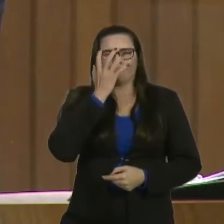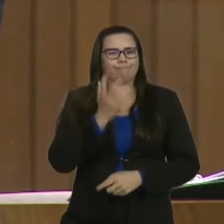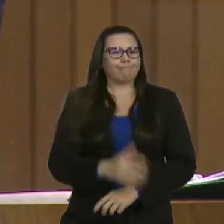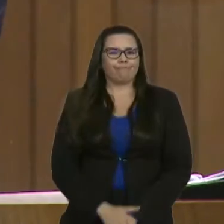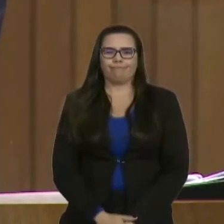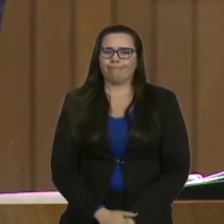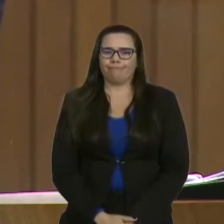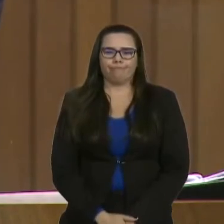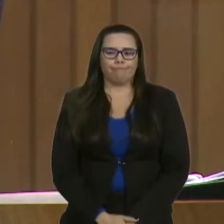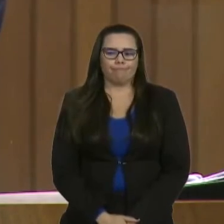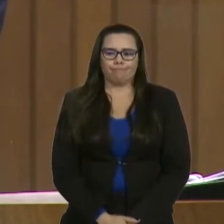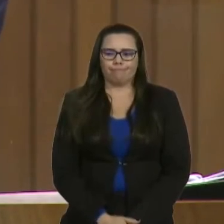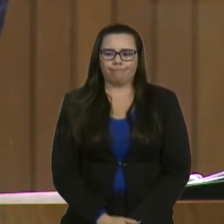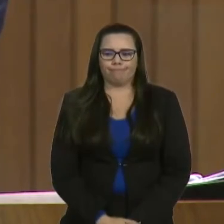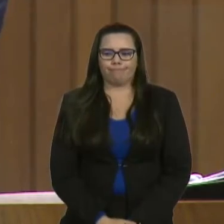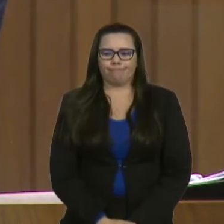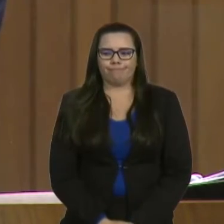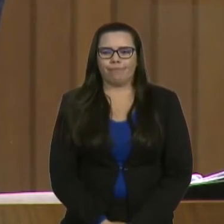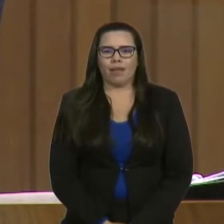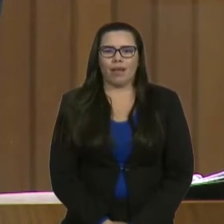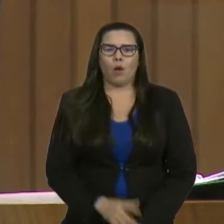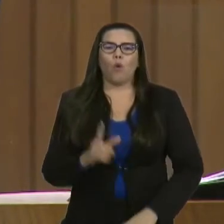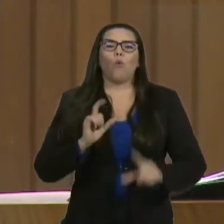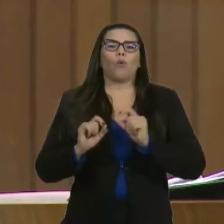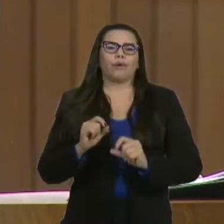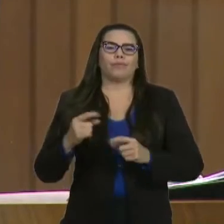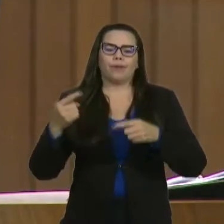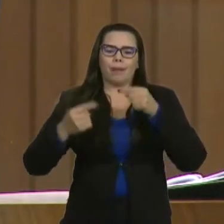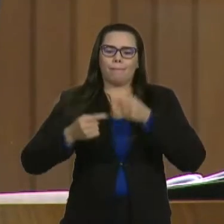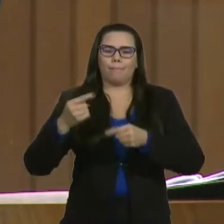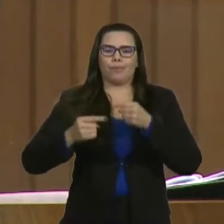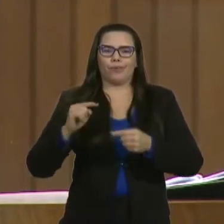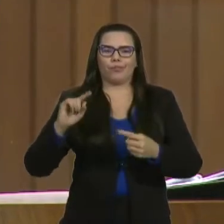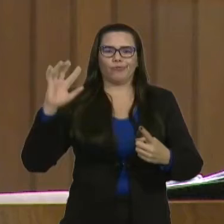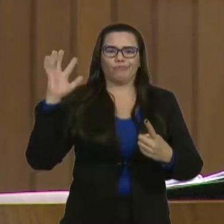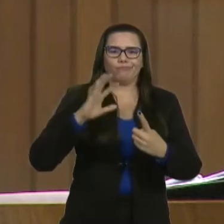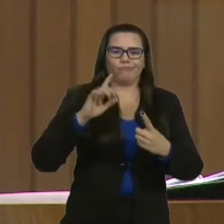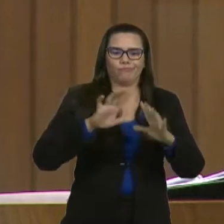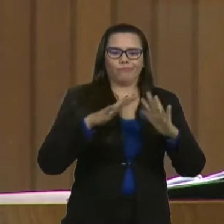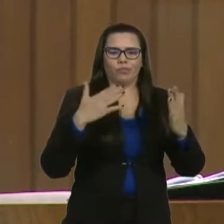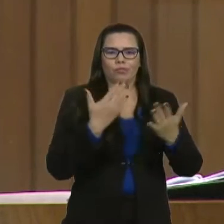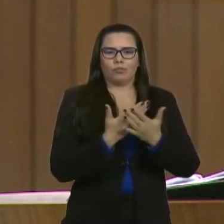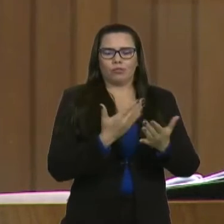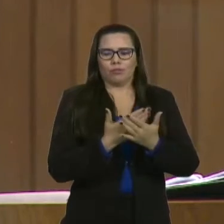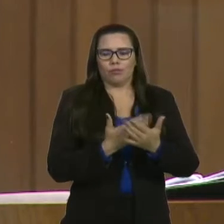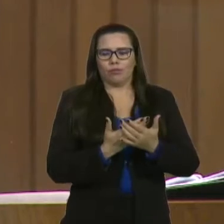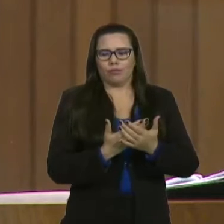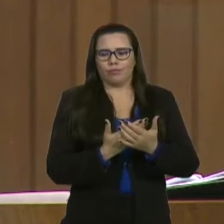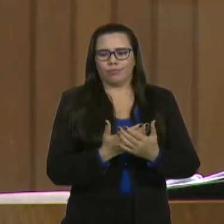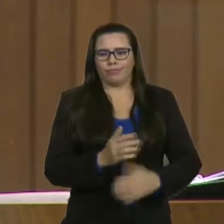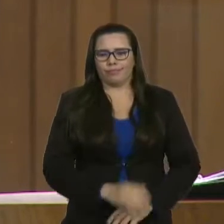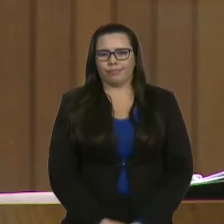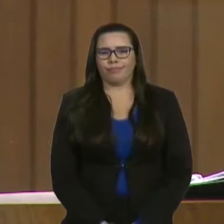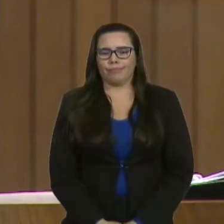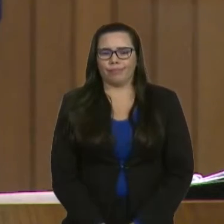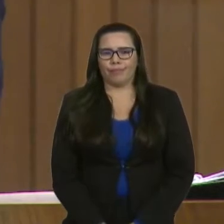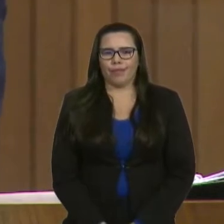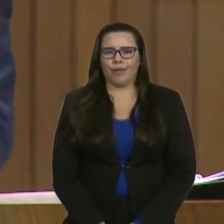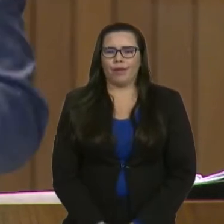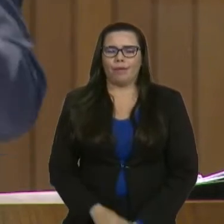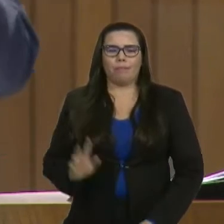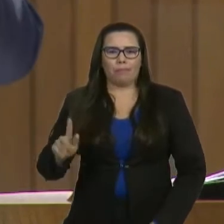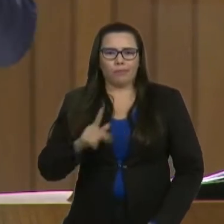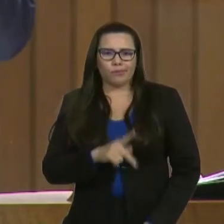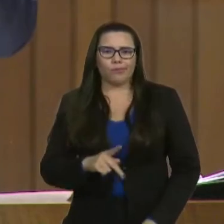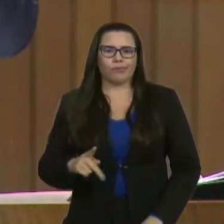e o uso para estudar educação uso por risco de professores uso político do carro de injeção e o